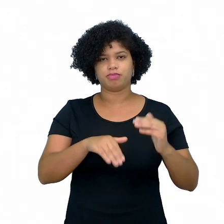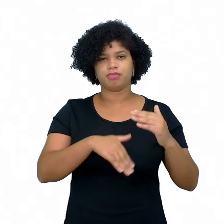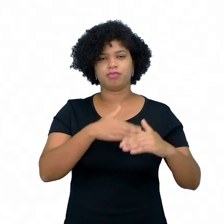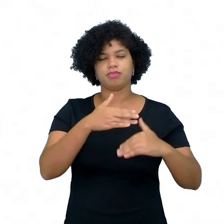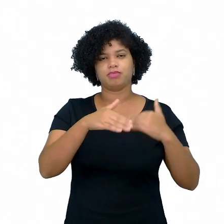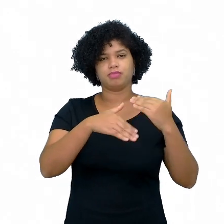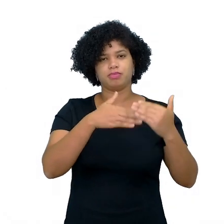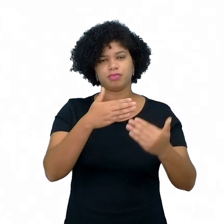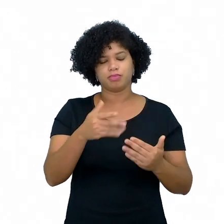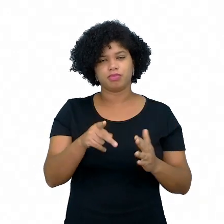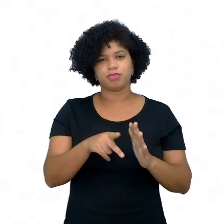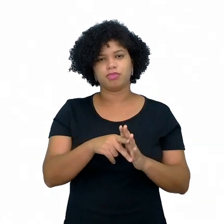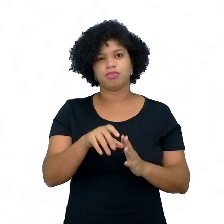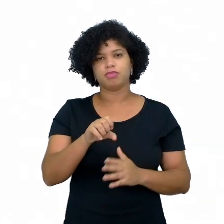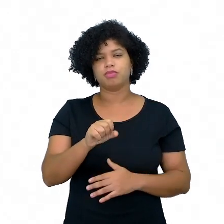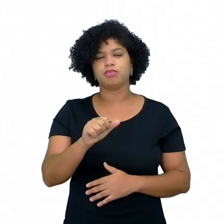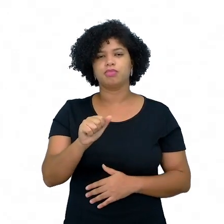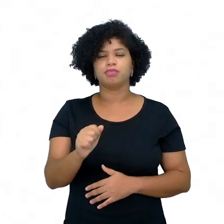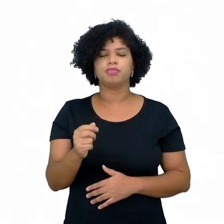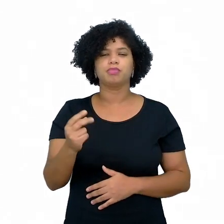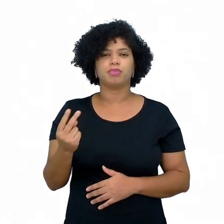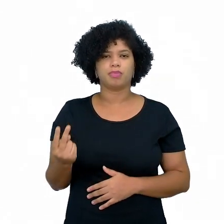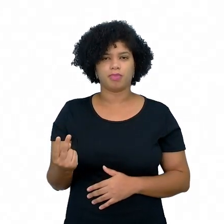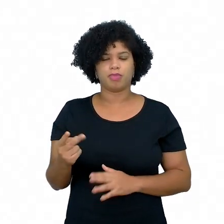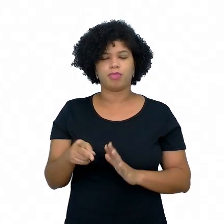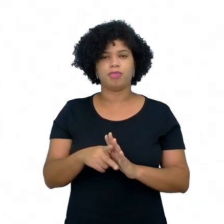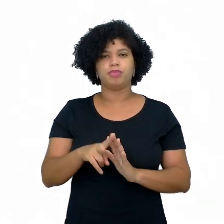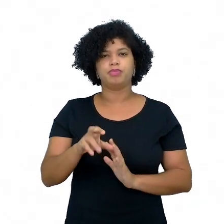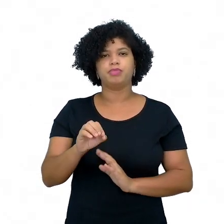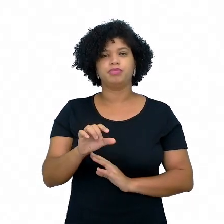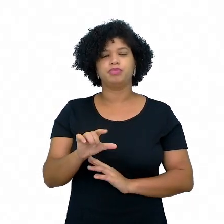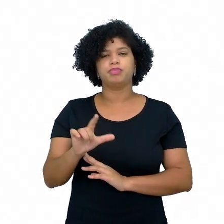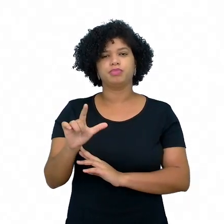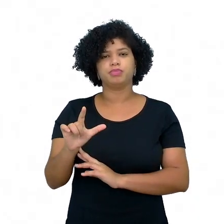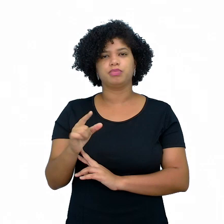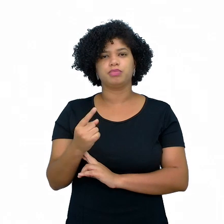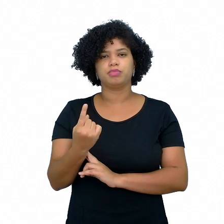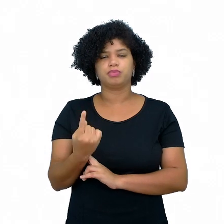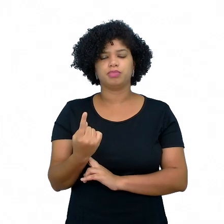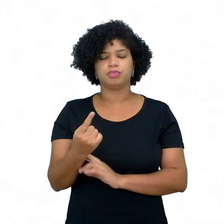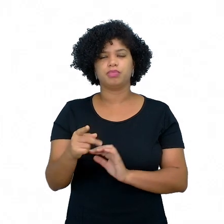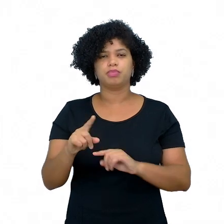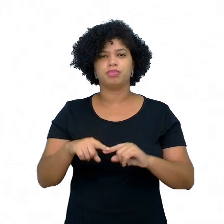desenvolvimento da sequência de atividade 2 do volume 1 do